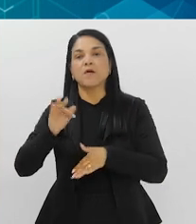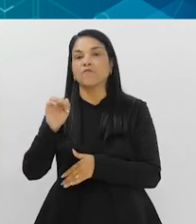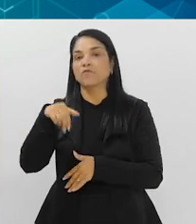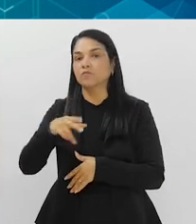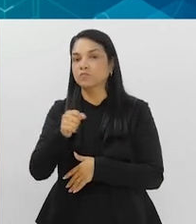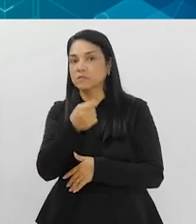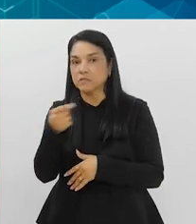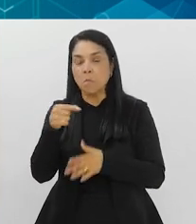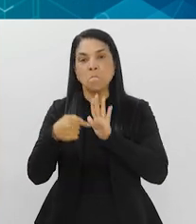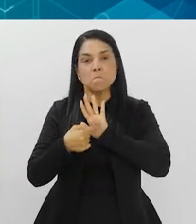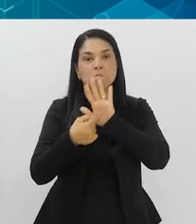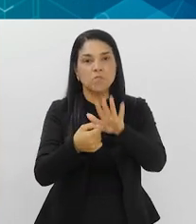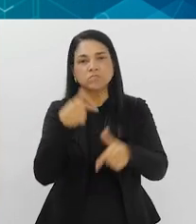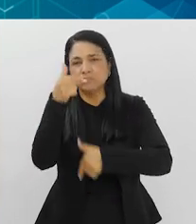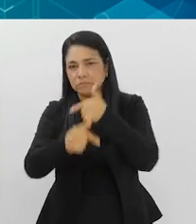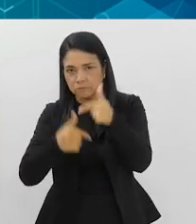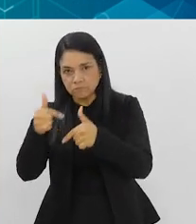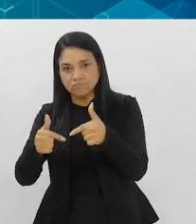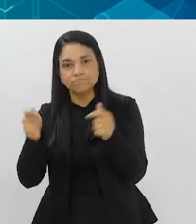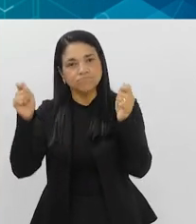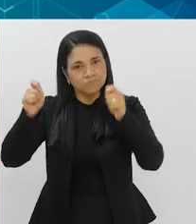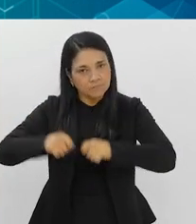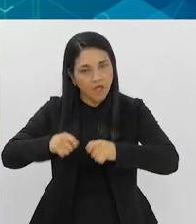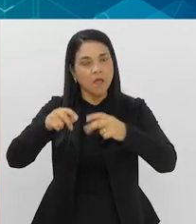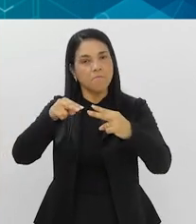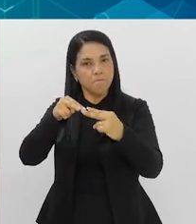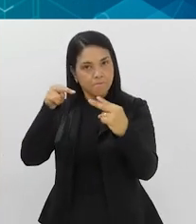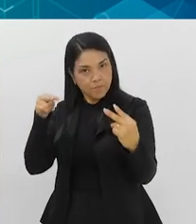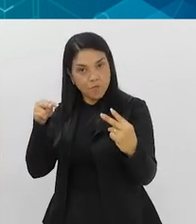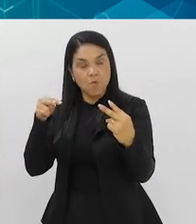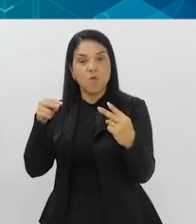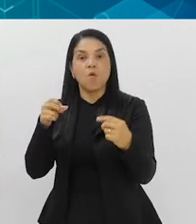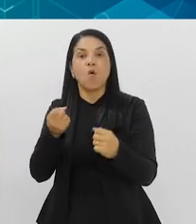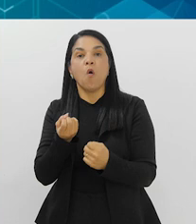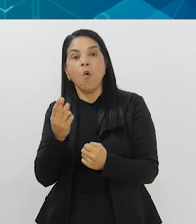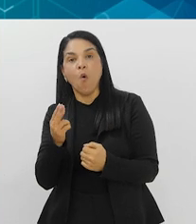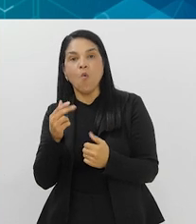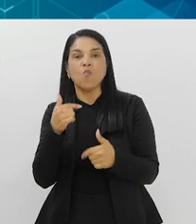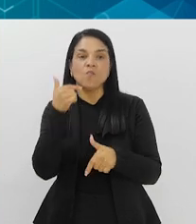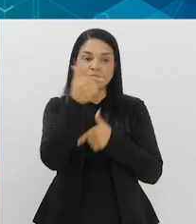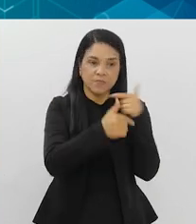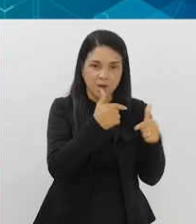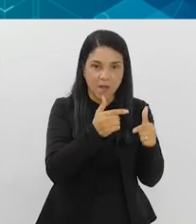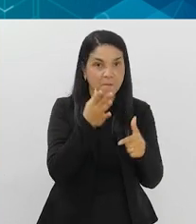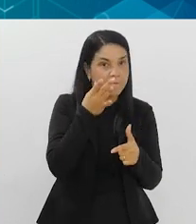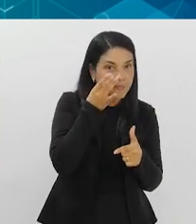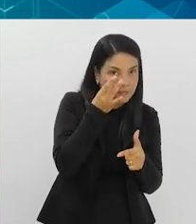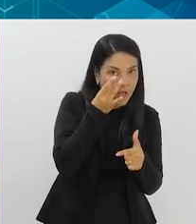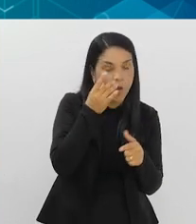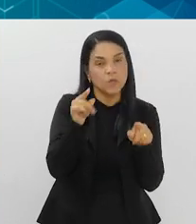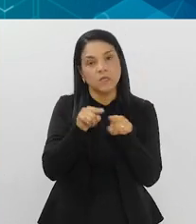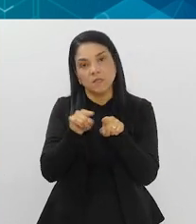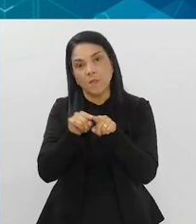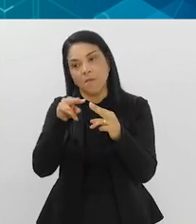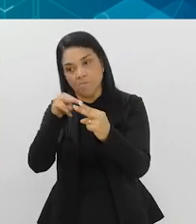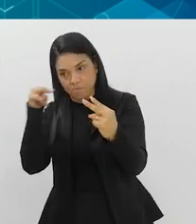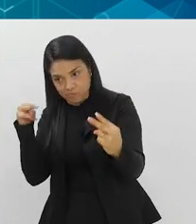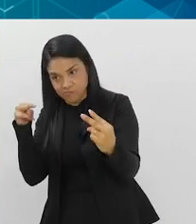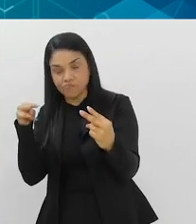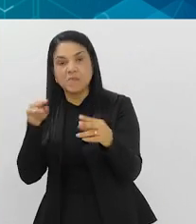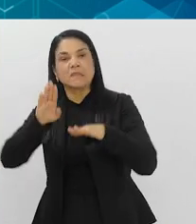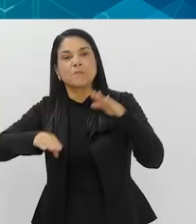e do trabalho que você fazia, mostrou que é possível trabalhar de forma remota ou híbrida, então depende muito da cultura de